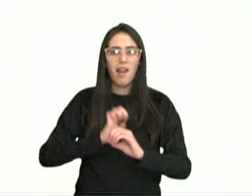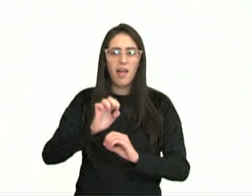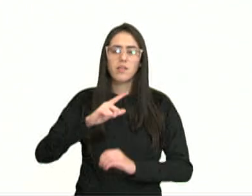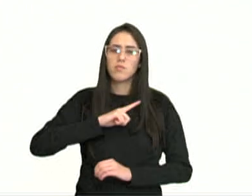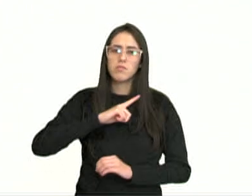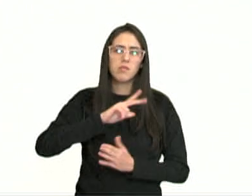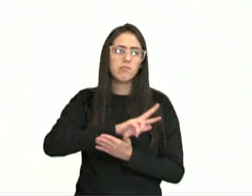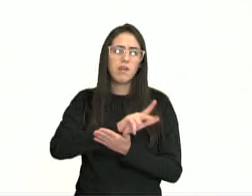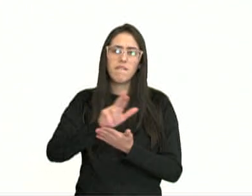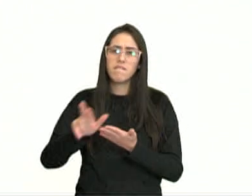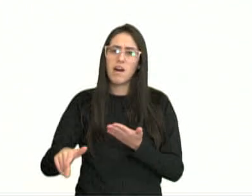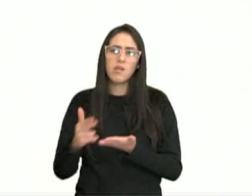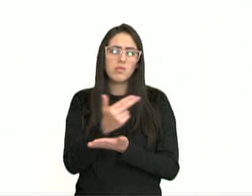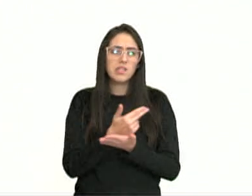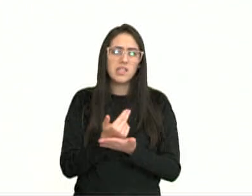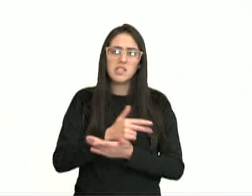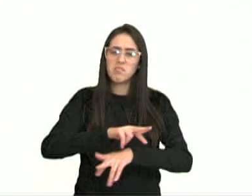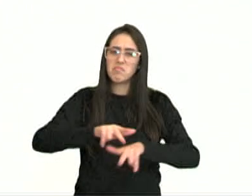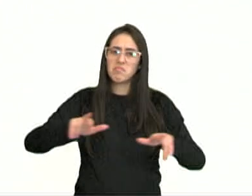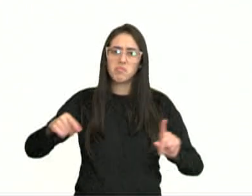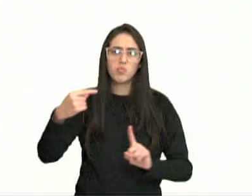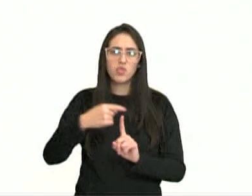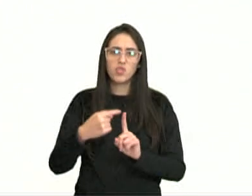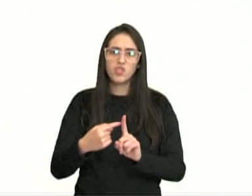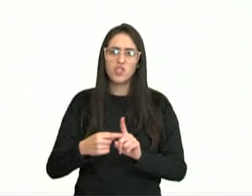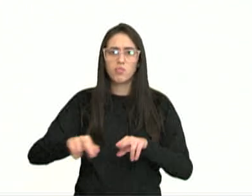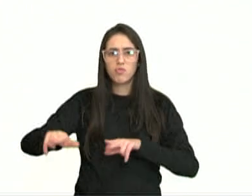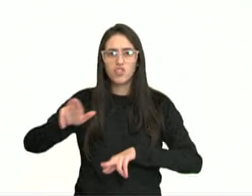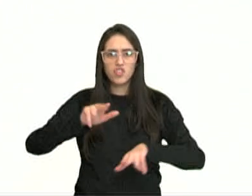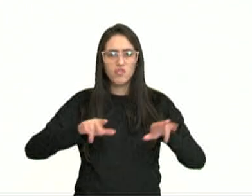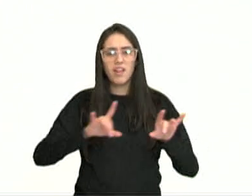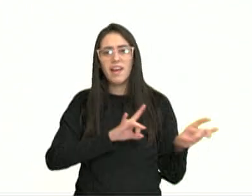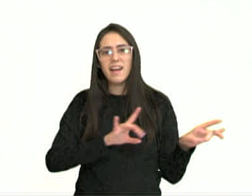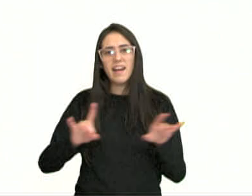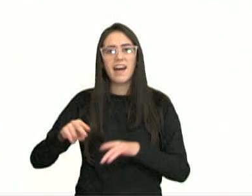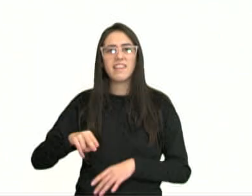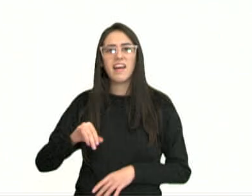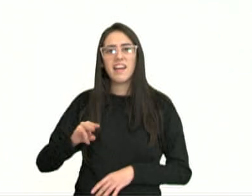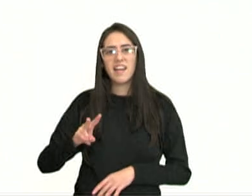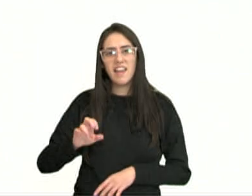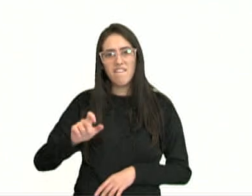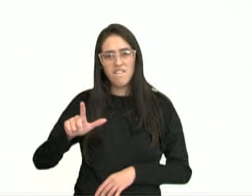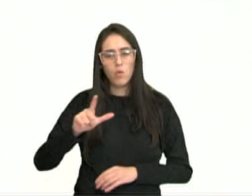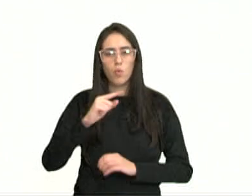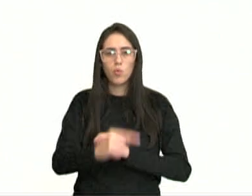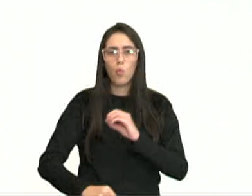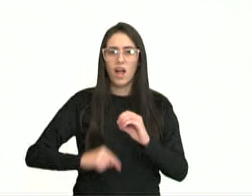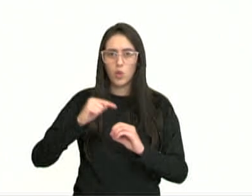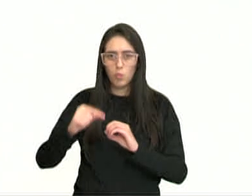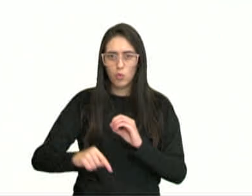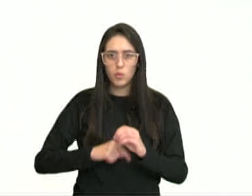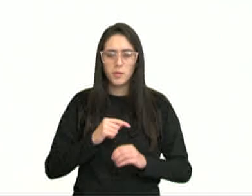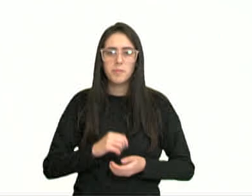desenhos diferentes para cada orbital de cada um dos subníveis de energia dos nossos átomos.